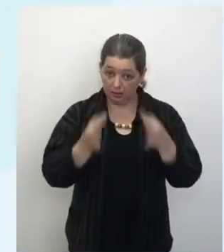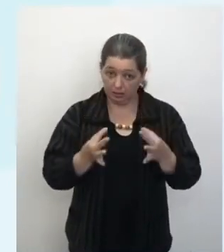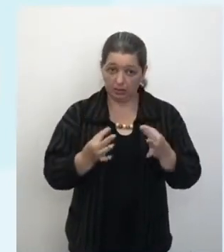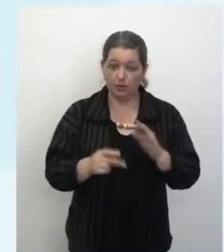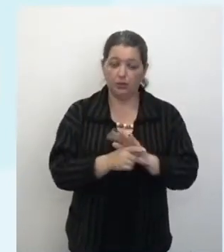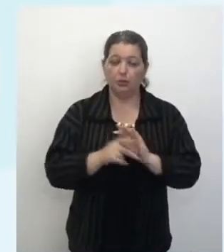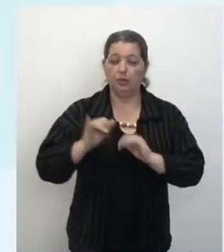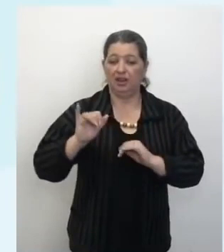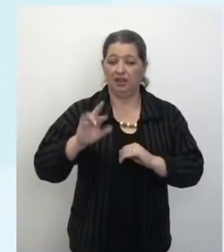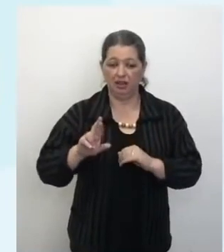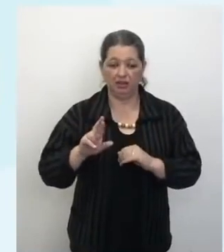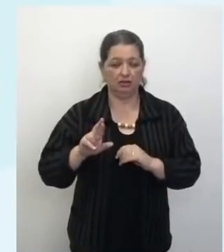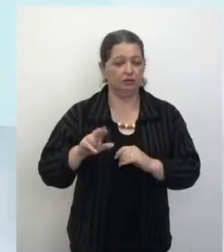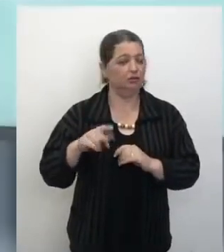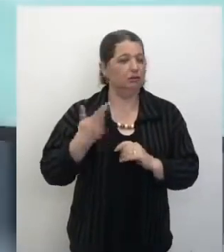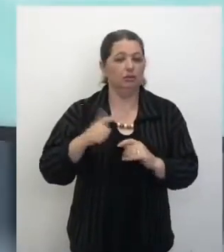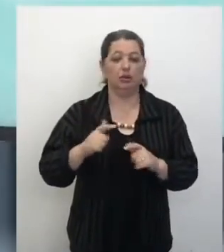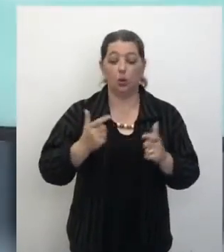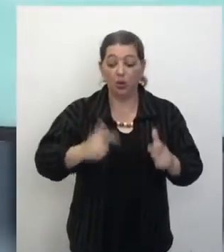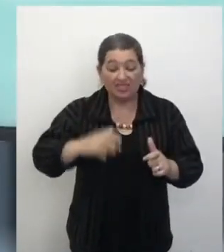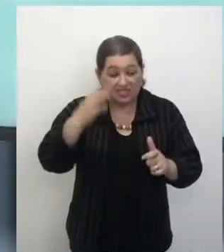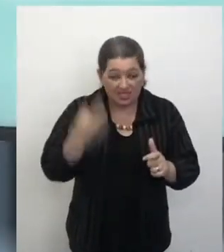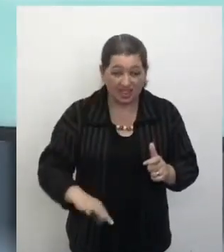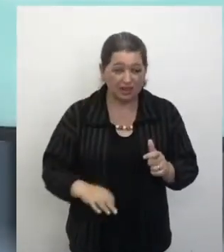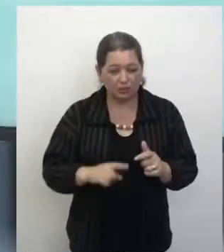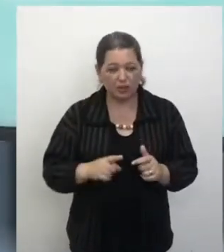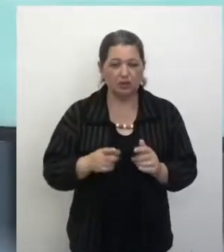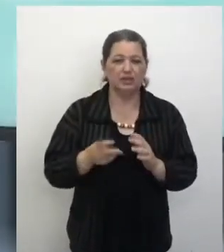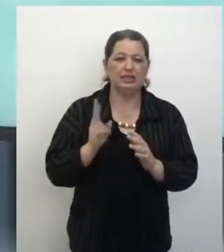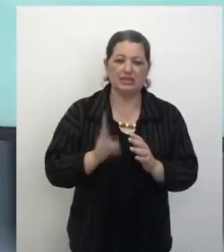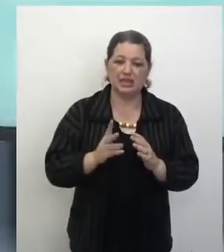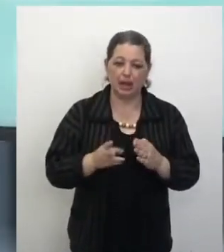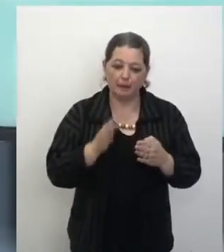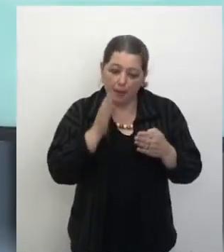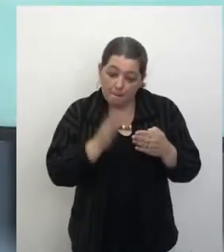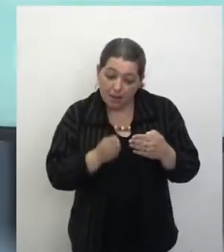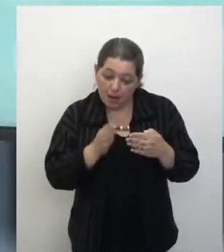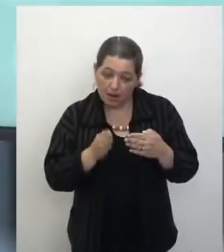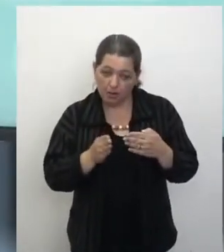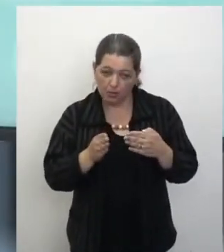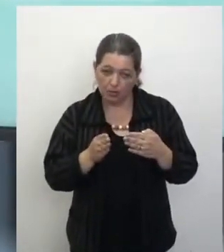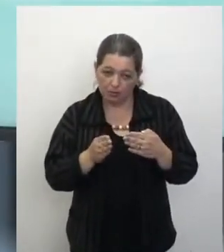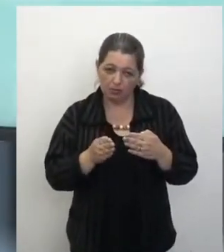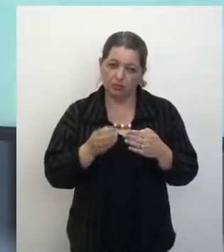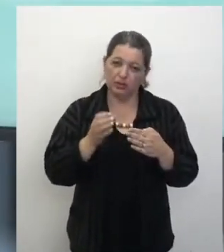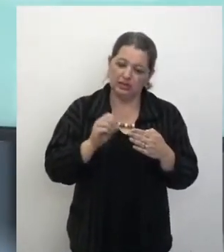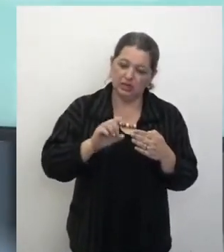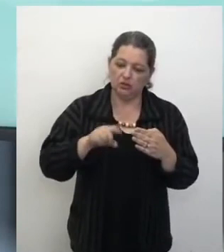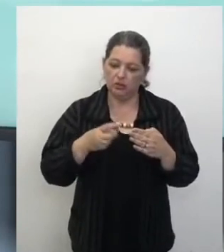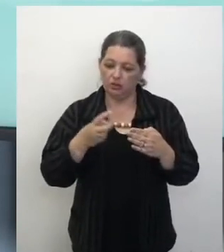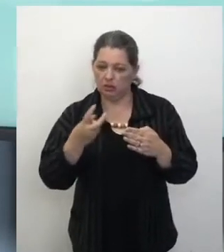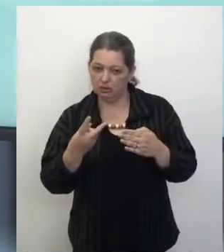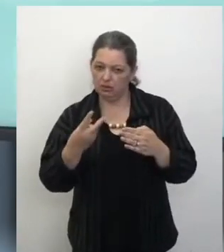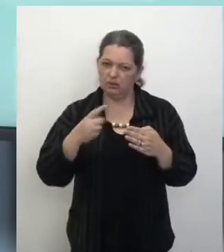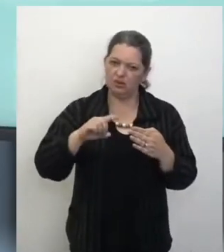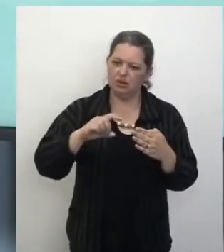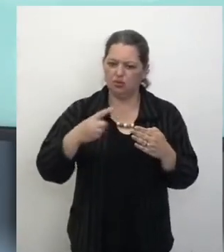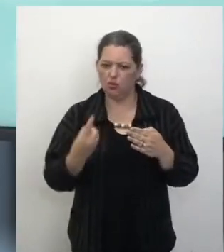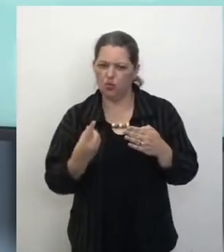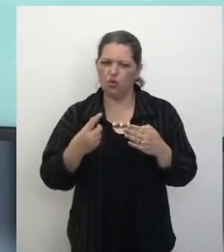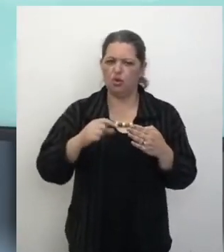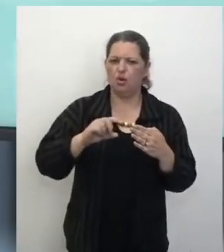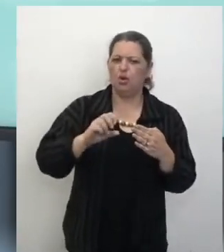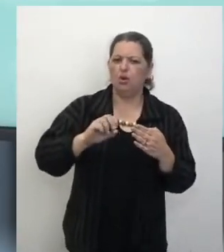Ele não tem um lugar exato lá para colocar. Ele está no meio dos decimais. Então, entre 0,1 e 0,2, tem o